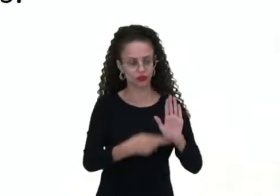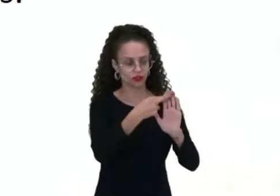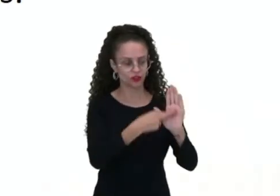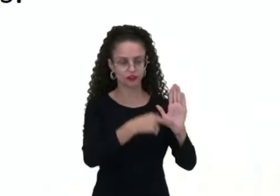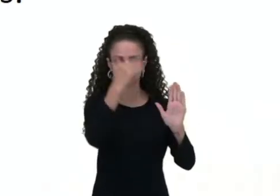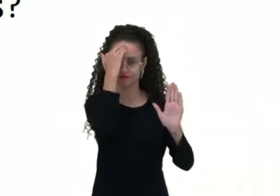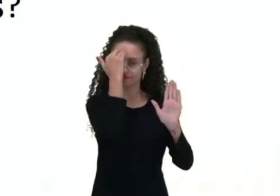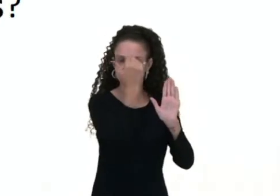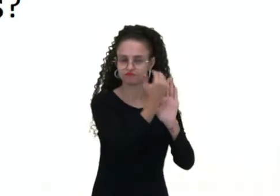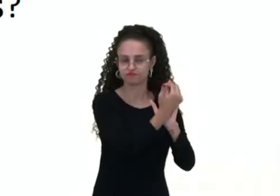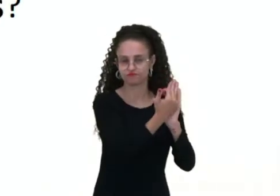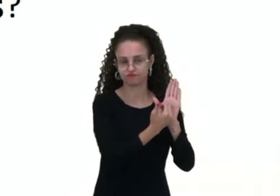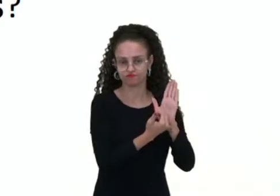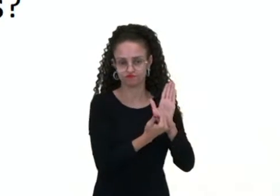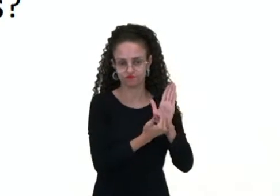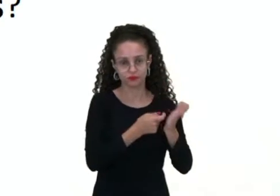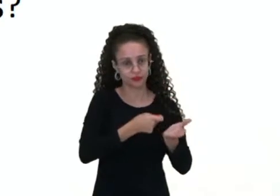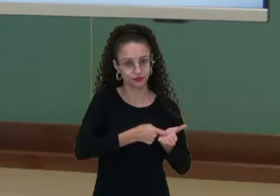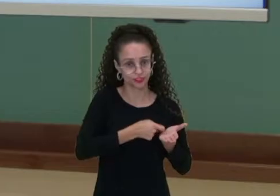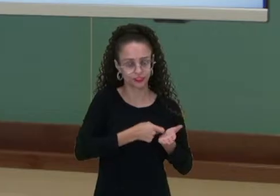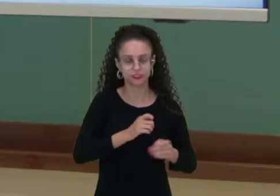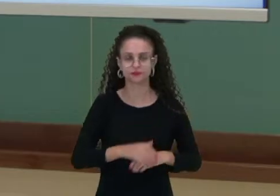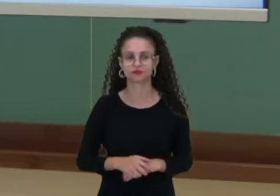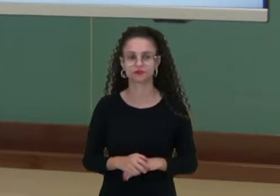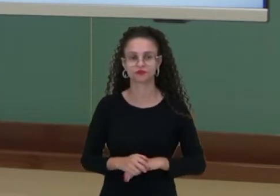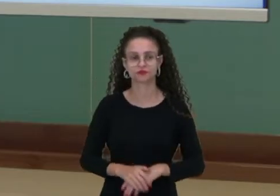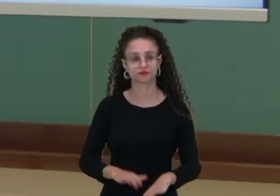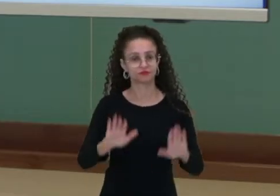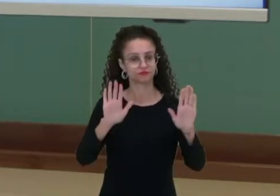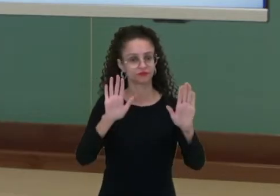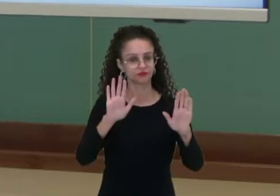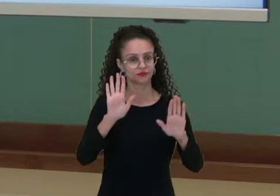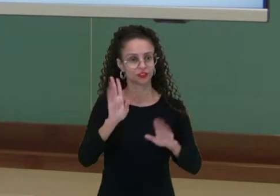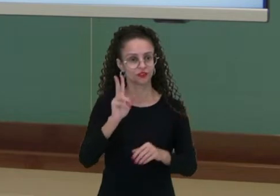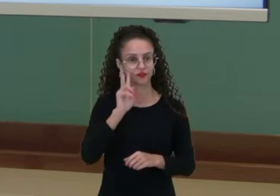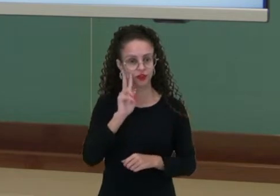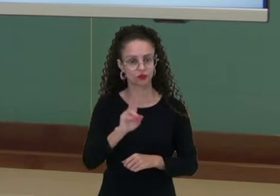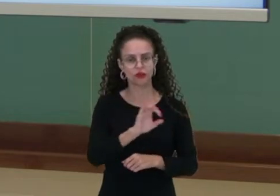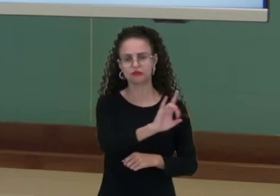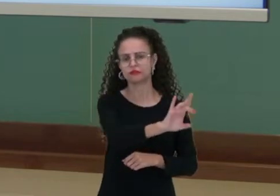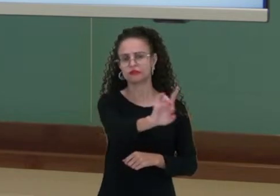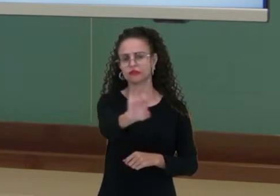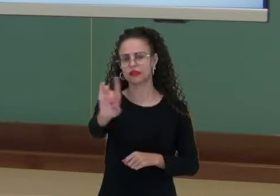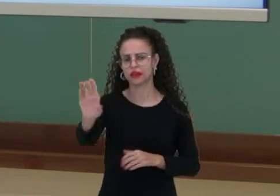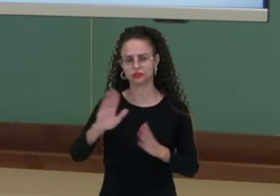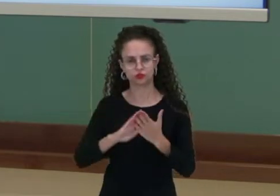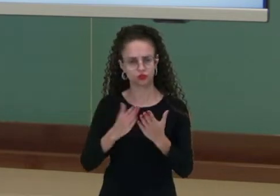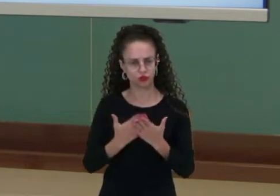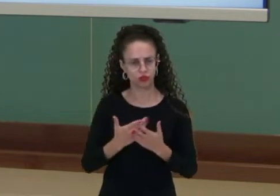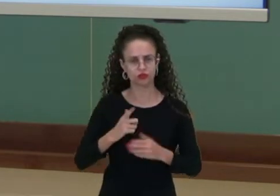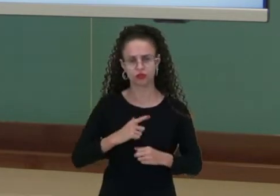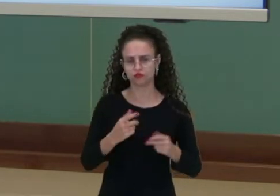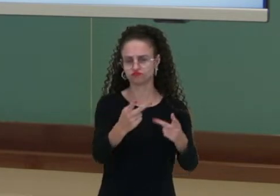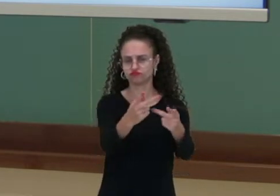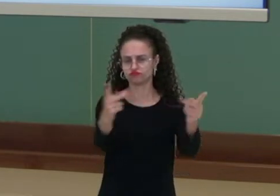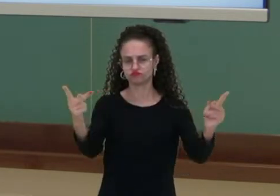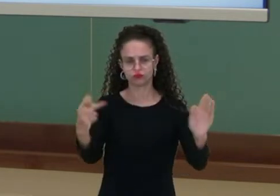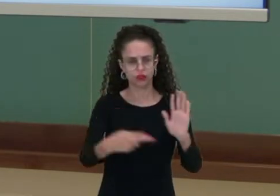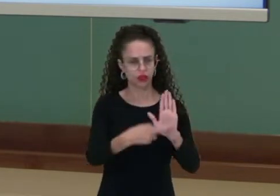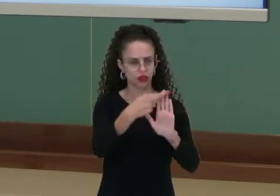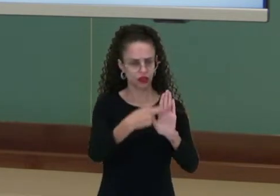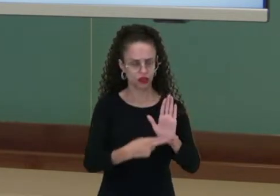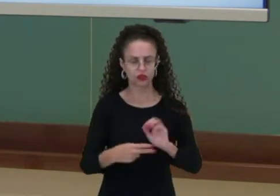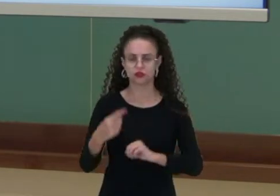de deveres. Bom, nós já vimos que cada escola tem suas regras e normas. Vimos as